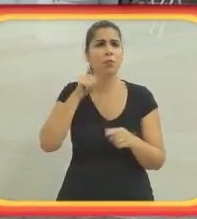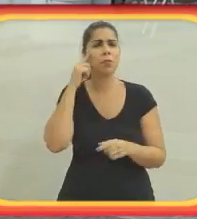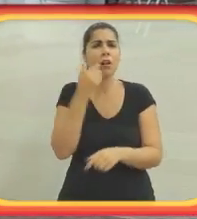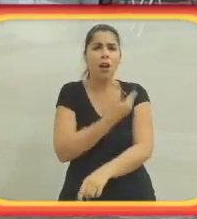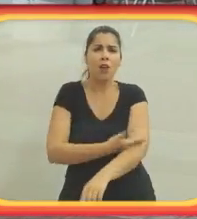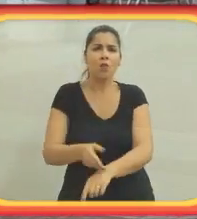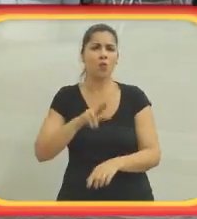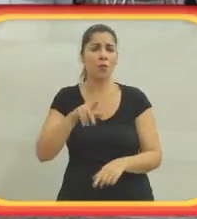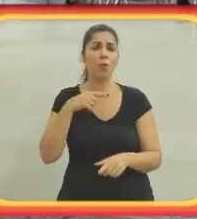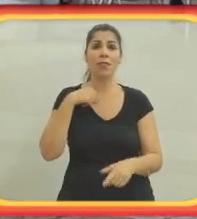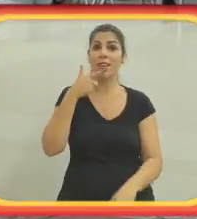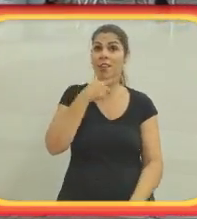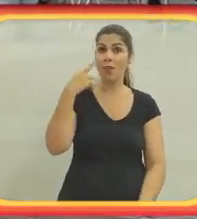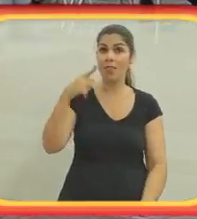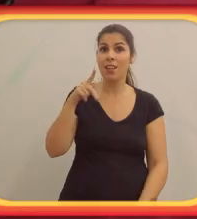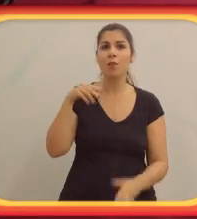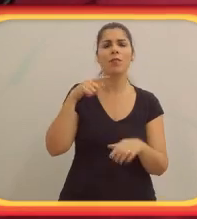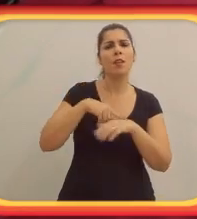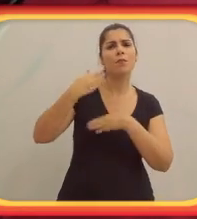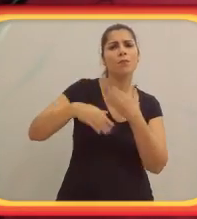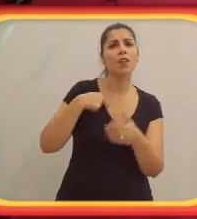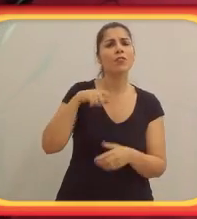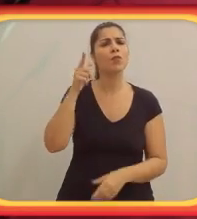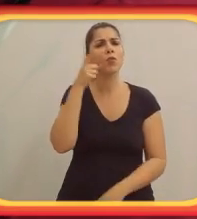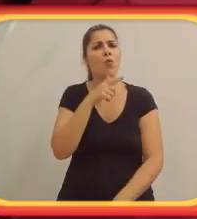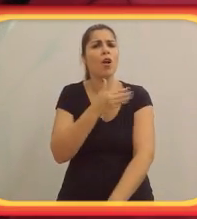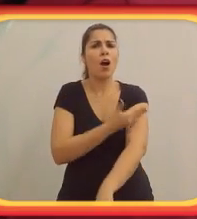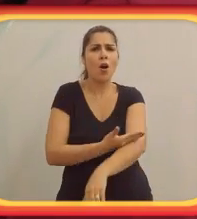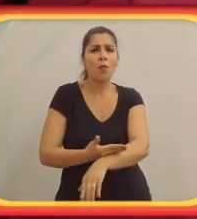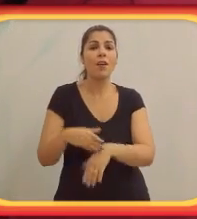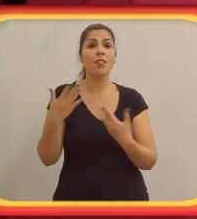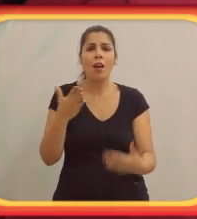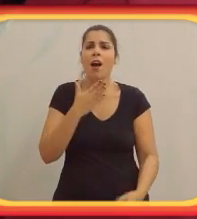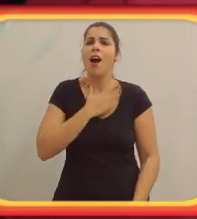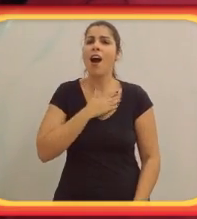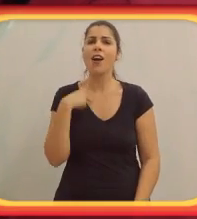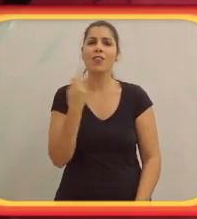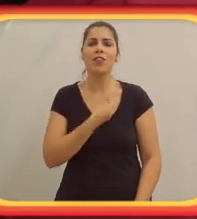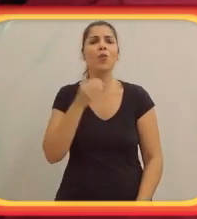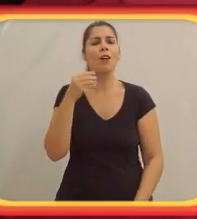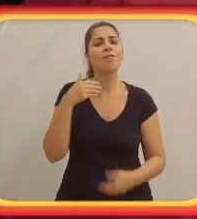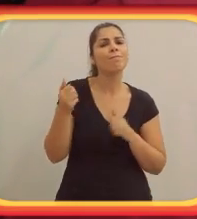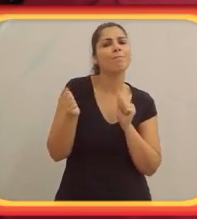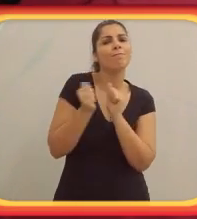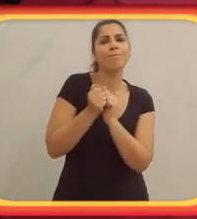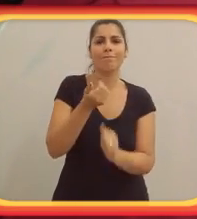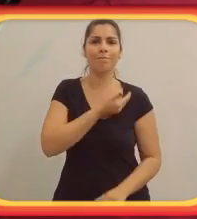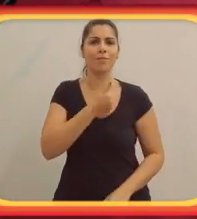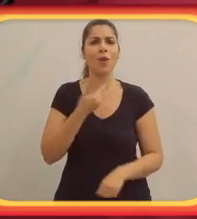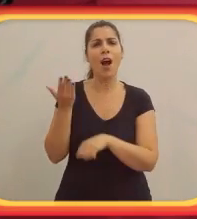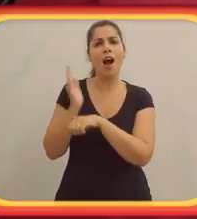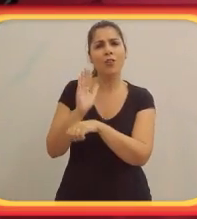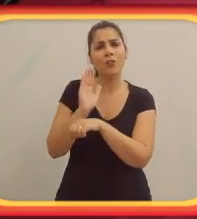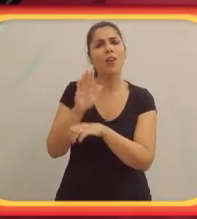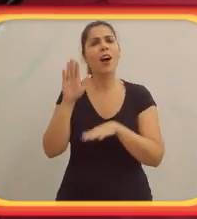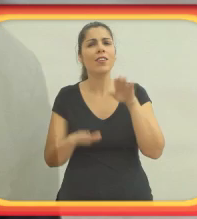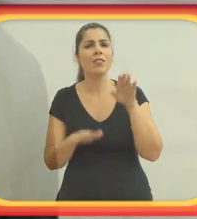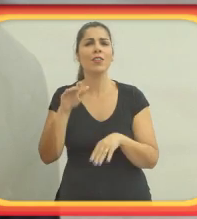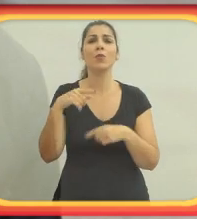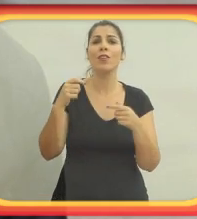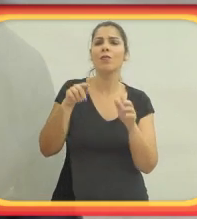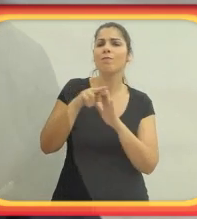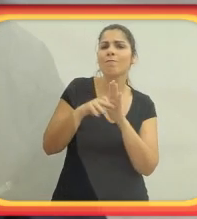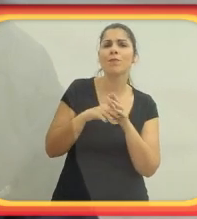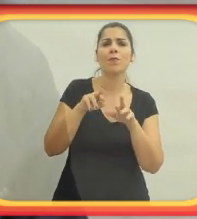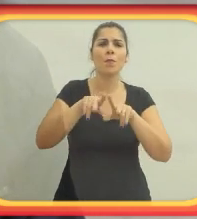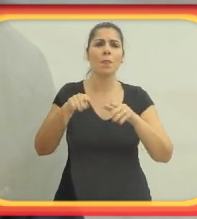acostumado a falar esse tipo de linguagem, mas com o tempo a gente acaba se acostumando e até gostando. A gente acabou ficando amigo, eu ajudando ela de